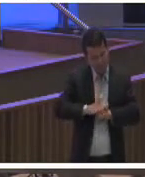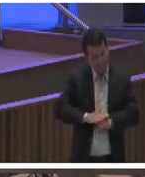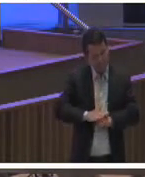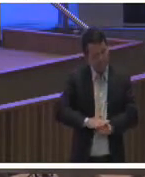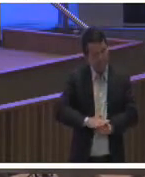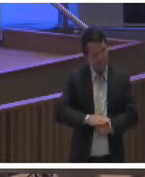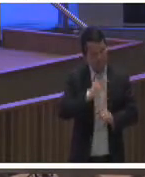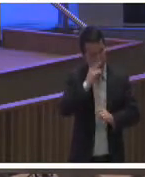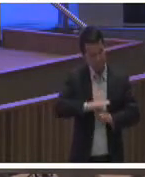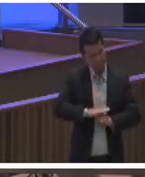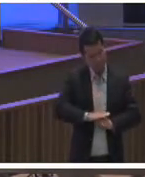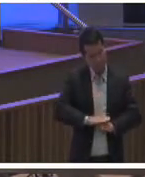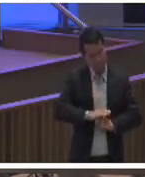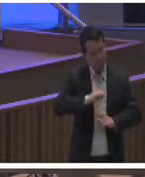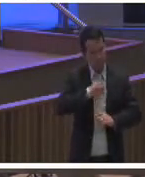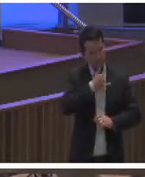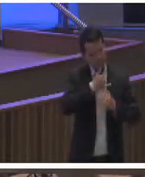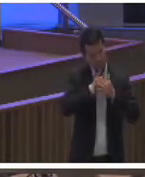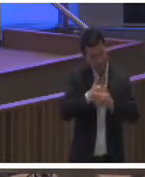não gostaria de estar.